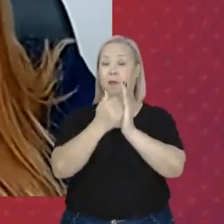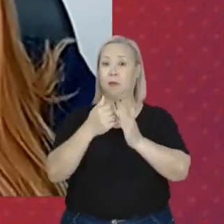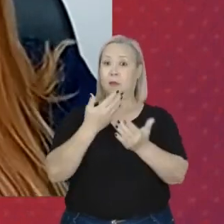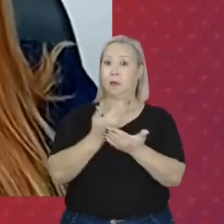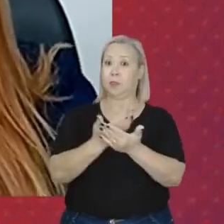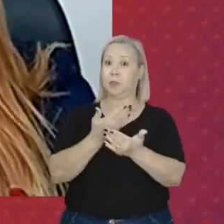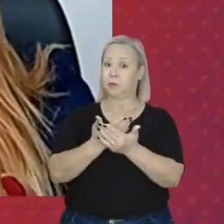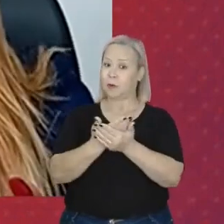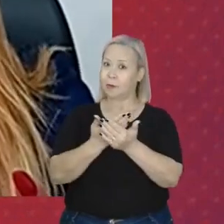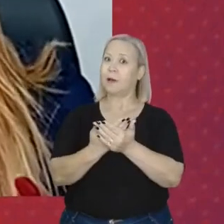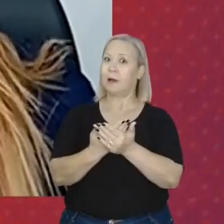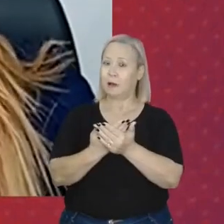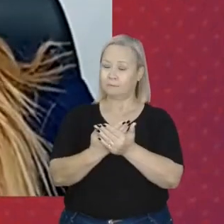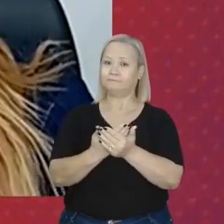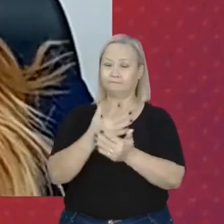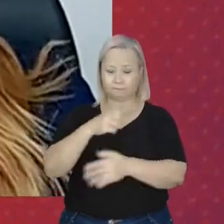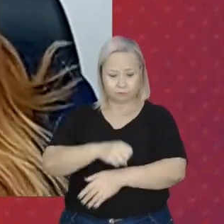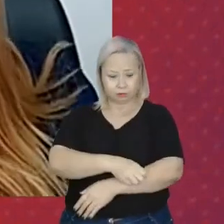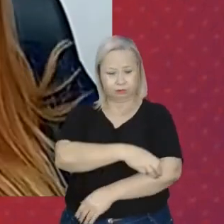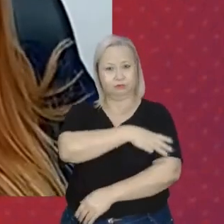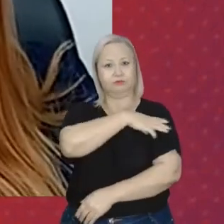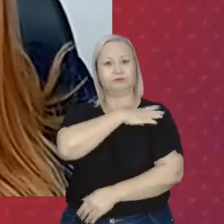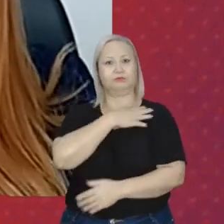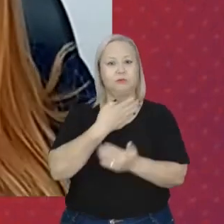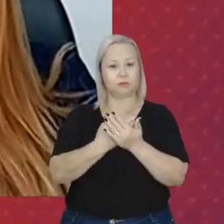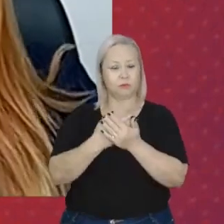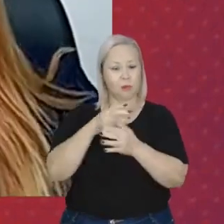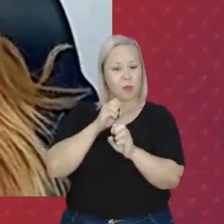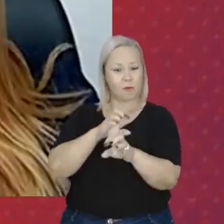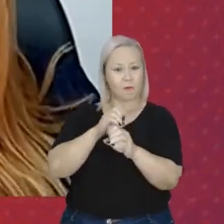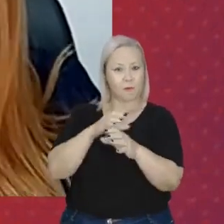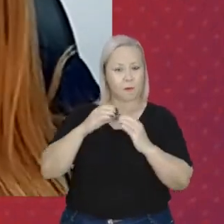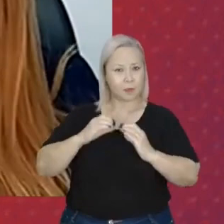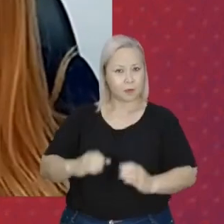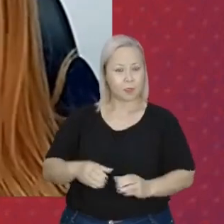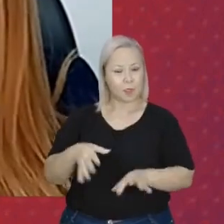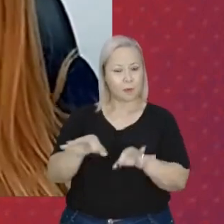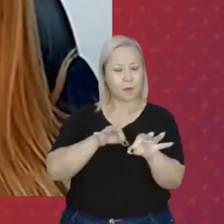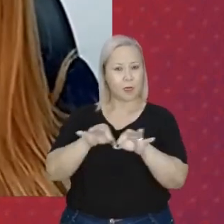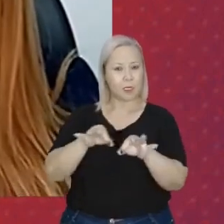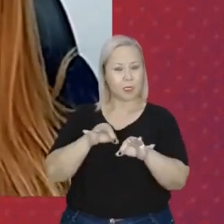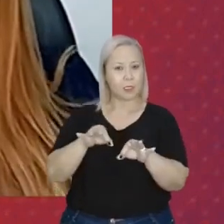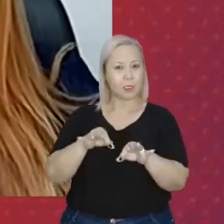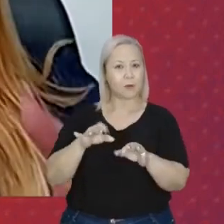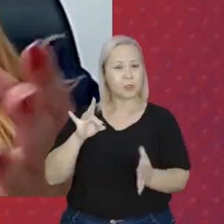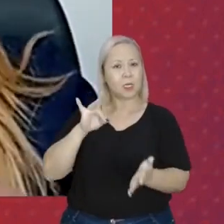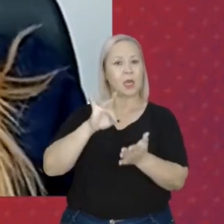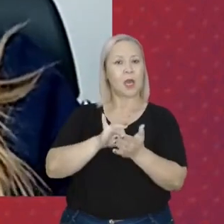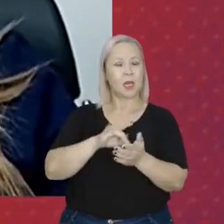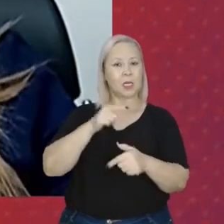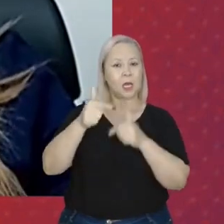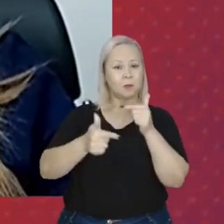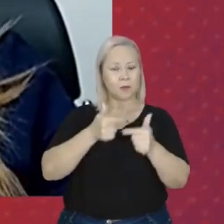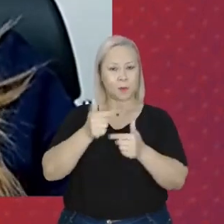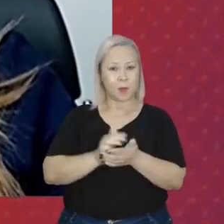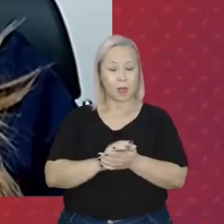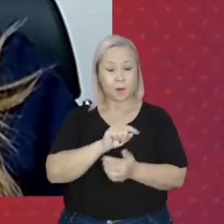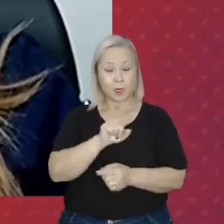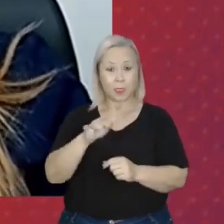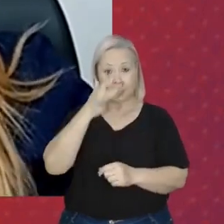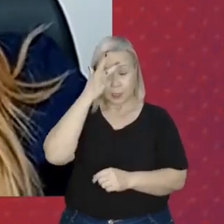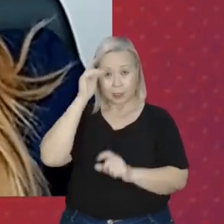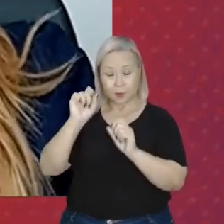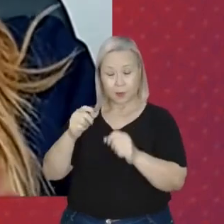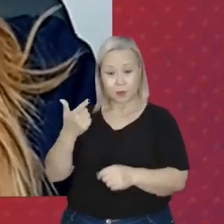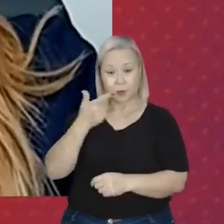de escolaridade, né, a formação cidadã e a preparação para o mundo do trabalho. Para isso, essas pessoas ganham uma